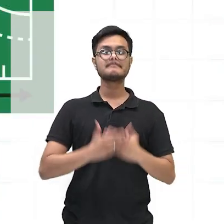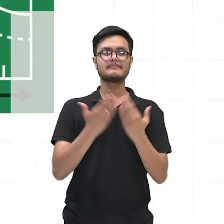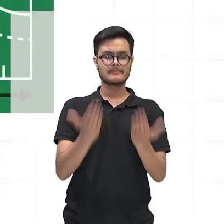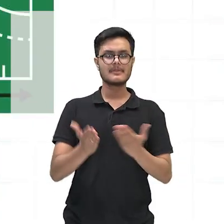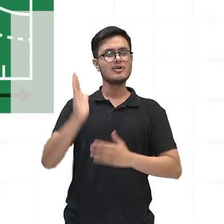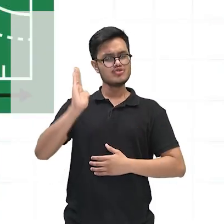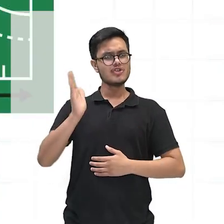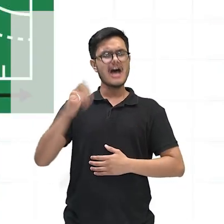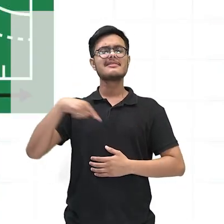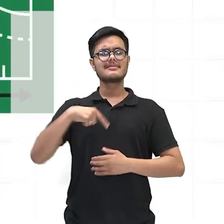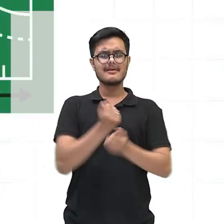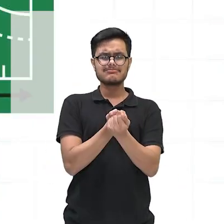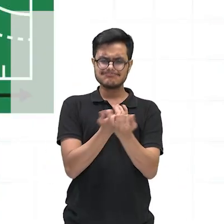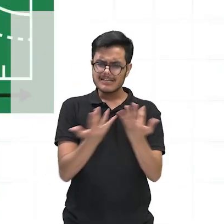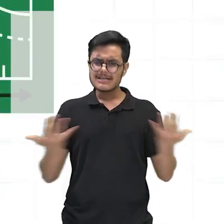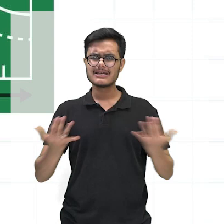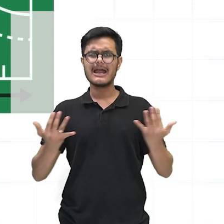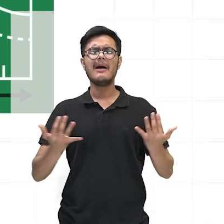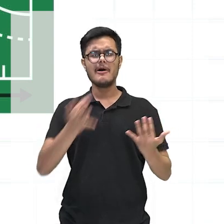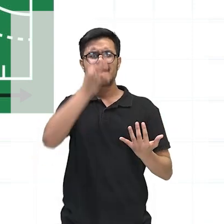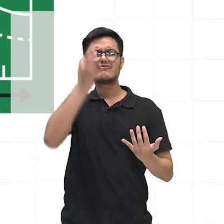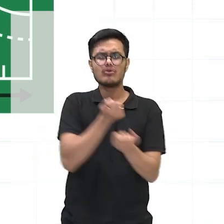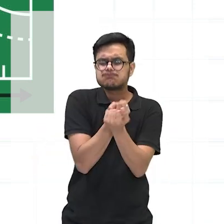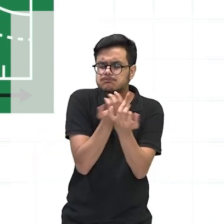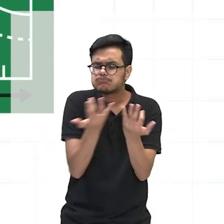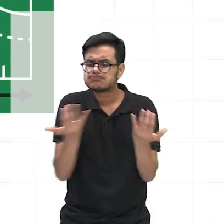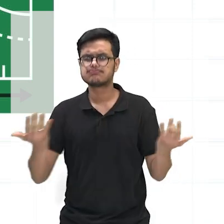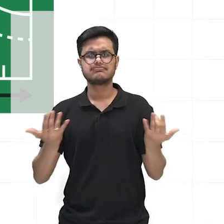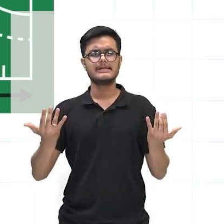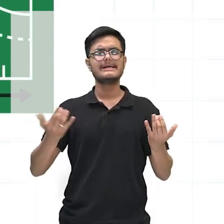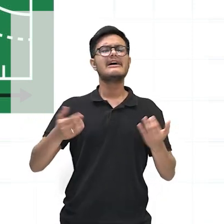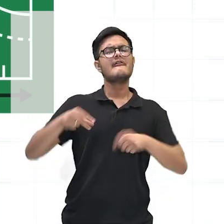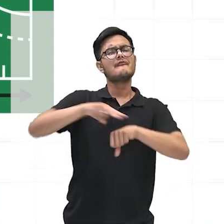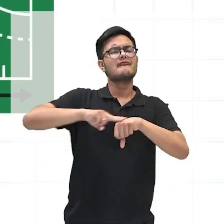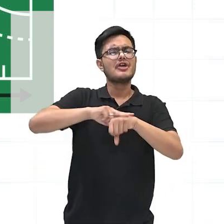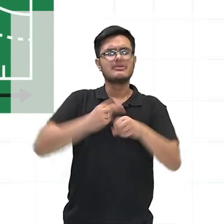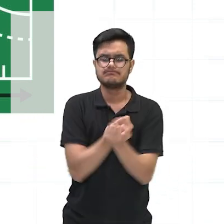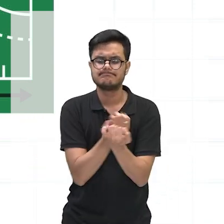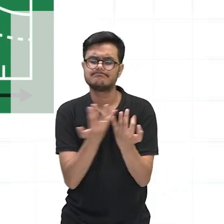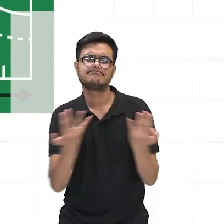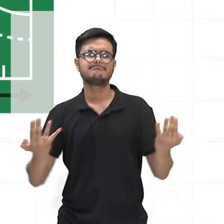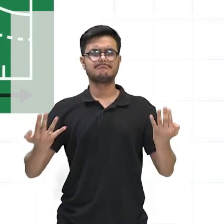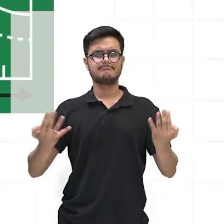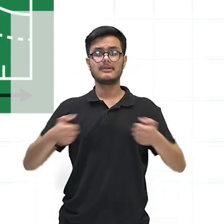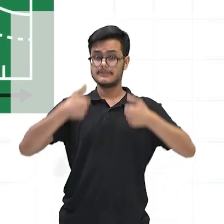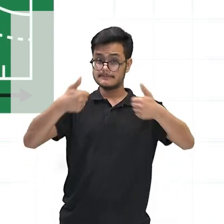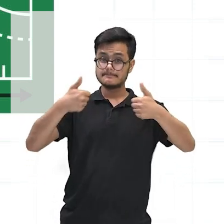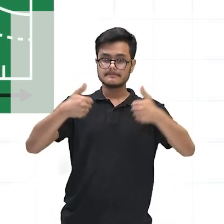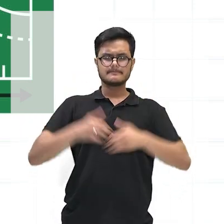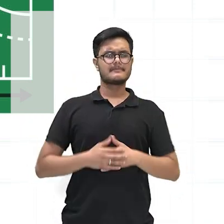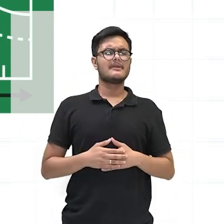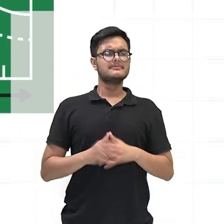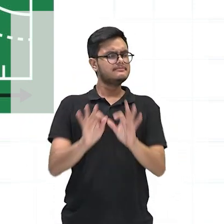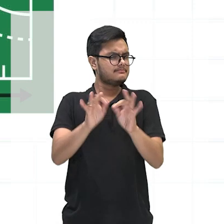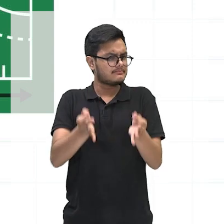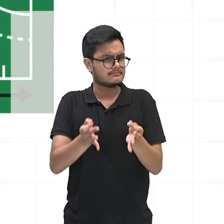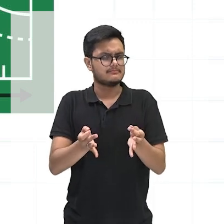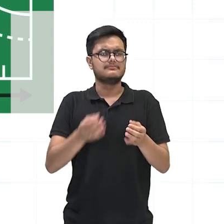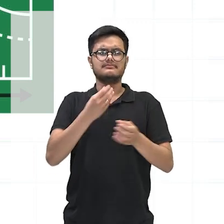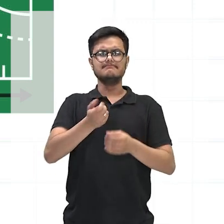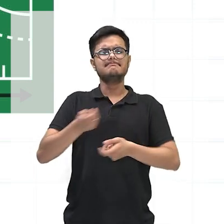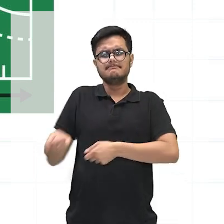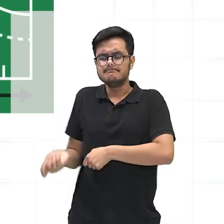né, acontece num campo gramado com grama, né, para facilitar aí o deslize